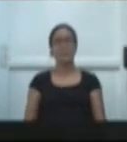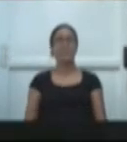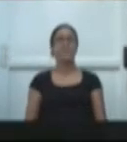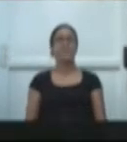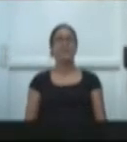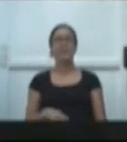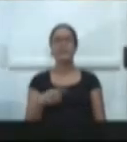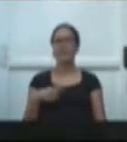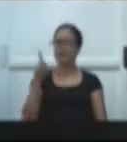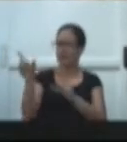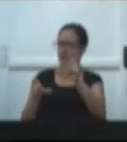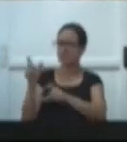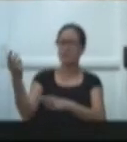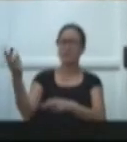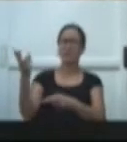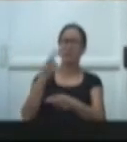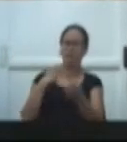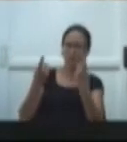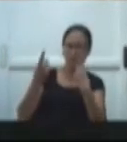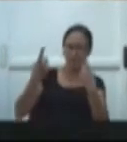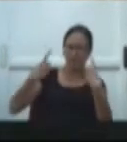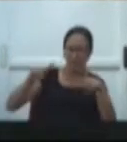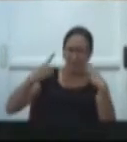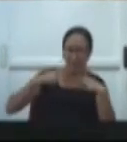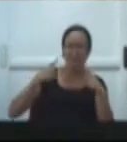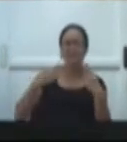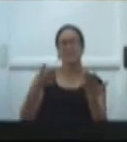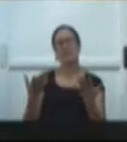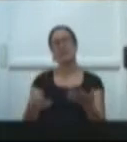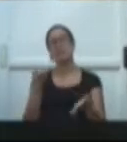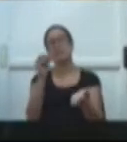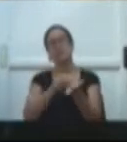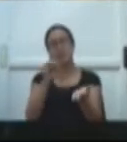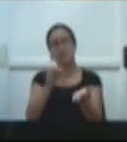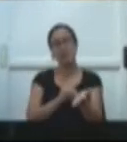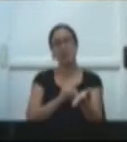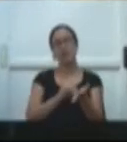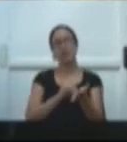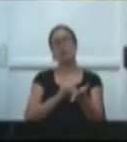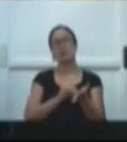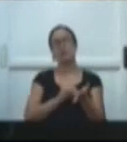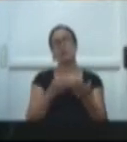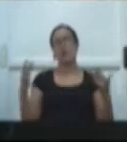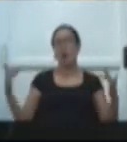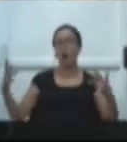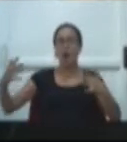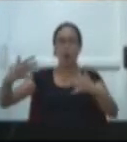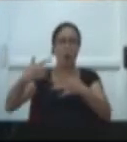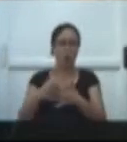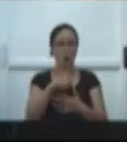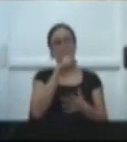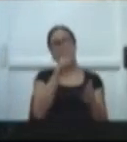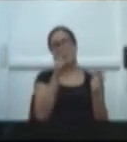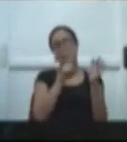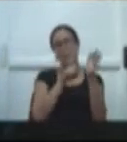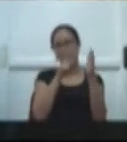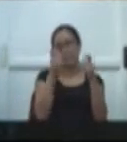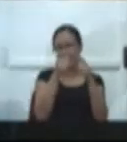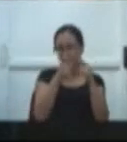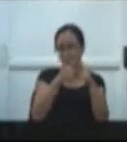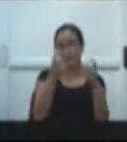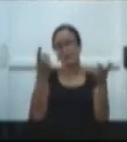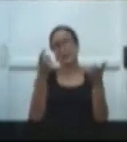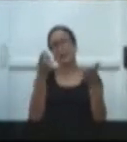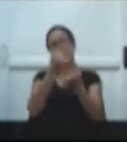faltando não só atendimento, mas está faltando remédios. Isso é importante, a gente está